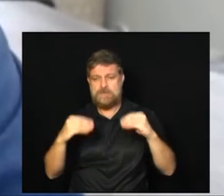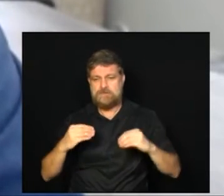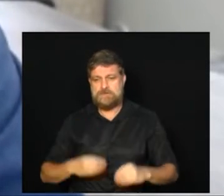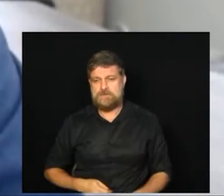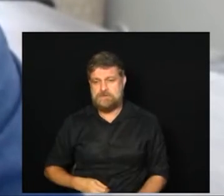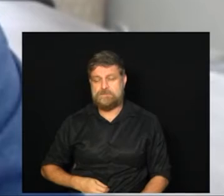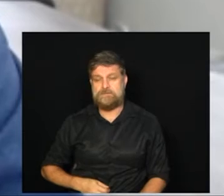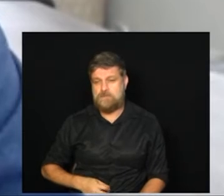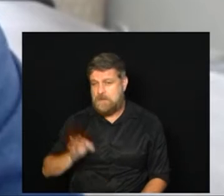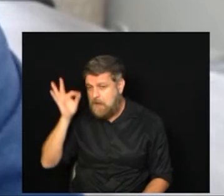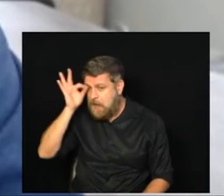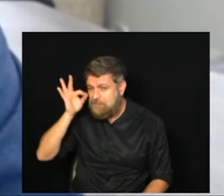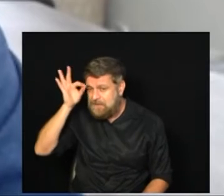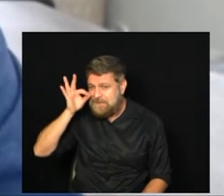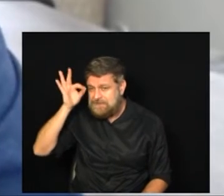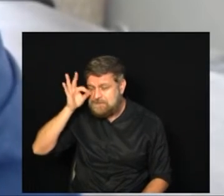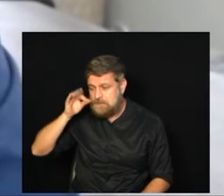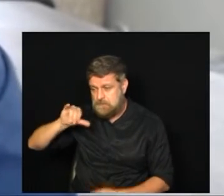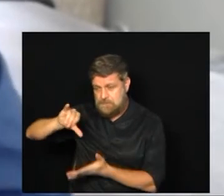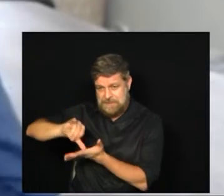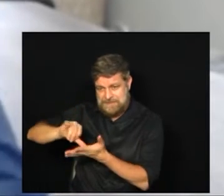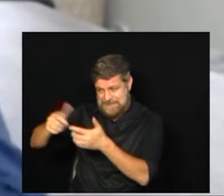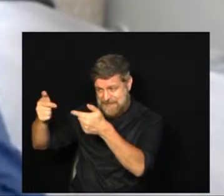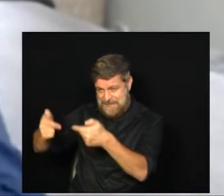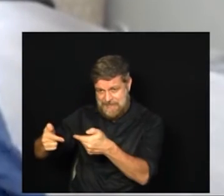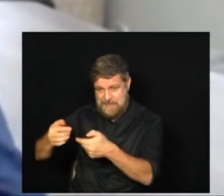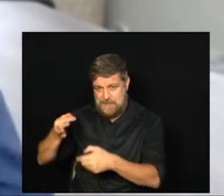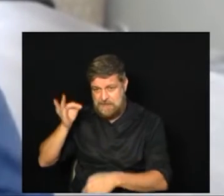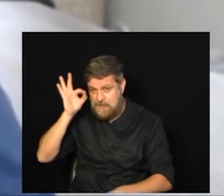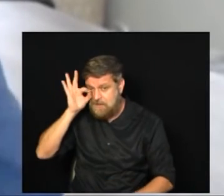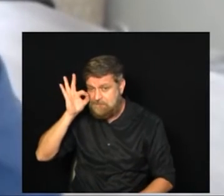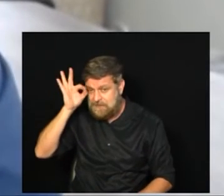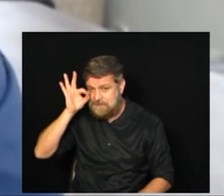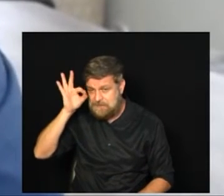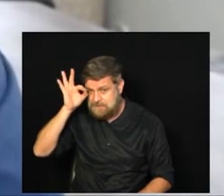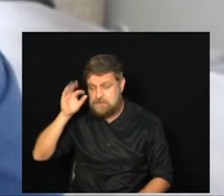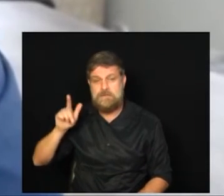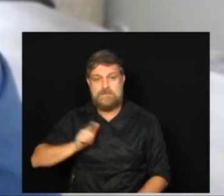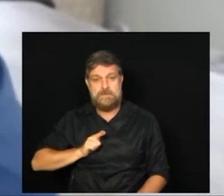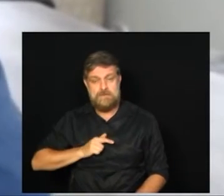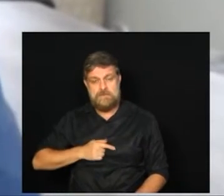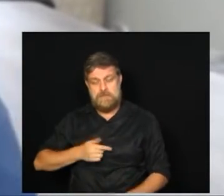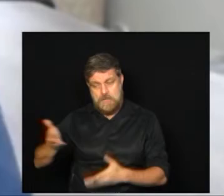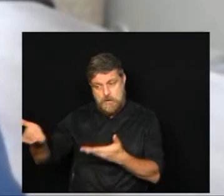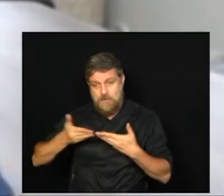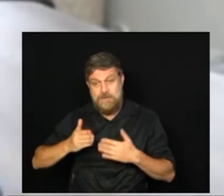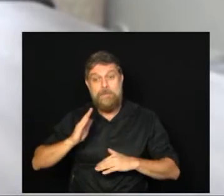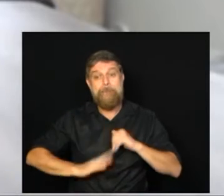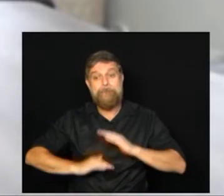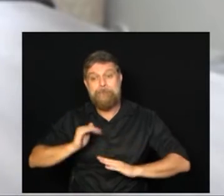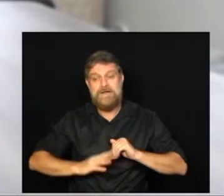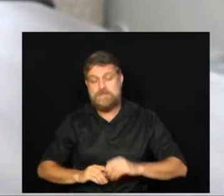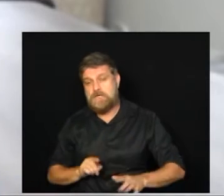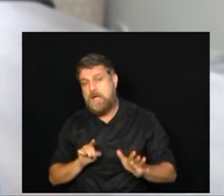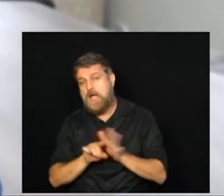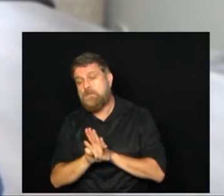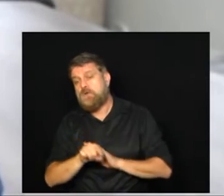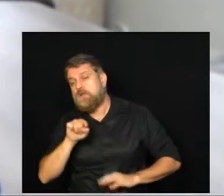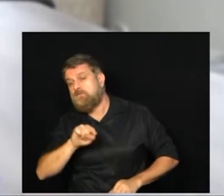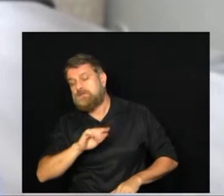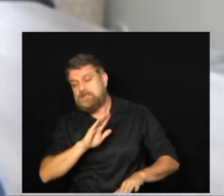doar de maneira, né? Muitas vezes as pessoas o brasileiro tem uma certa crença como se as pessoas ricas fossem pessoas más,